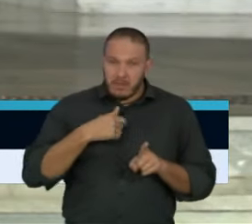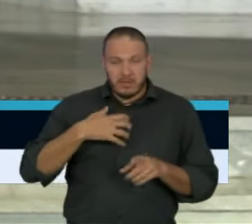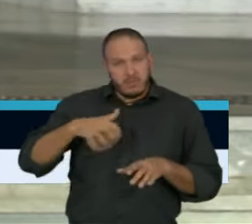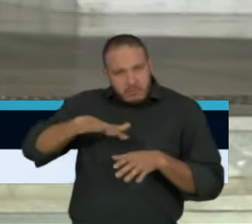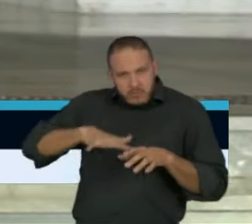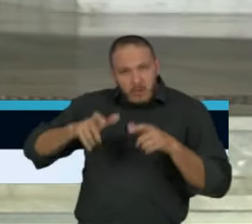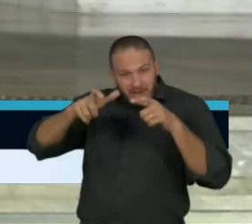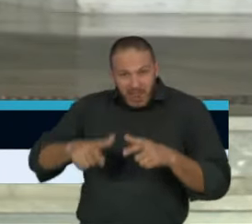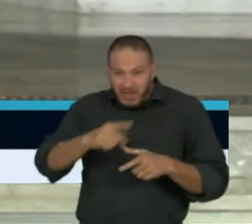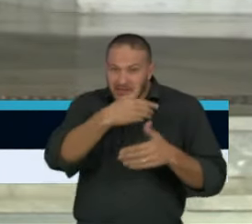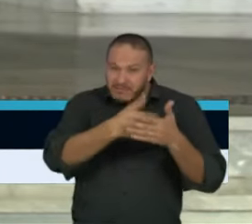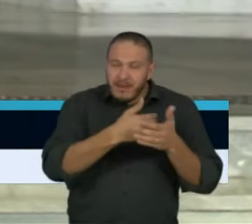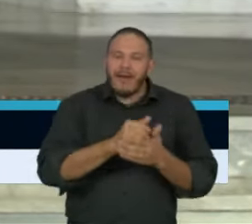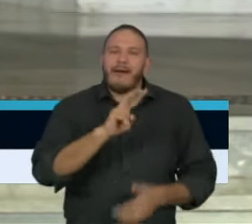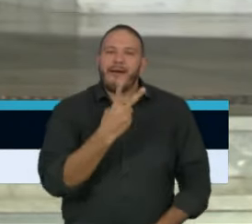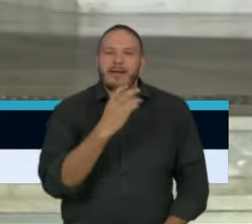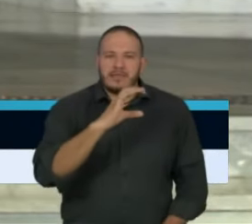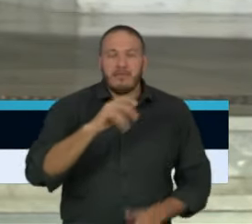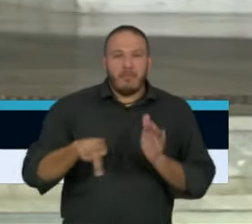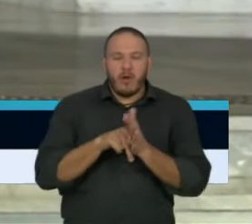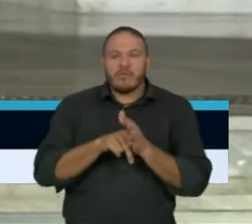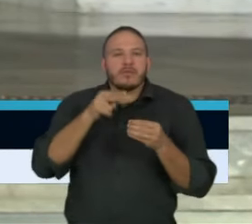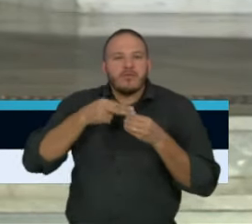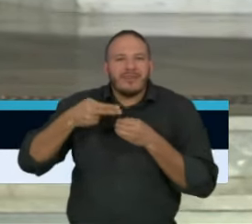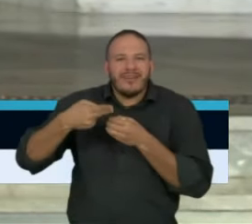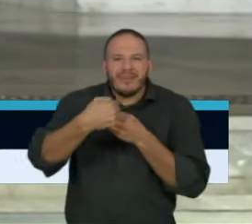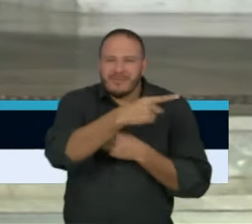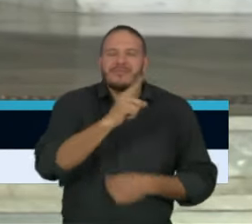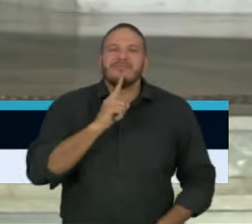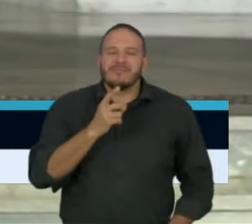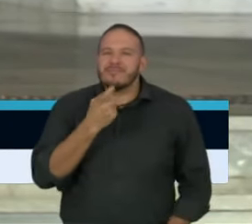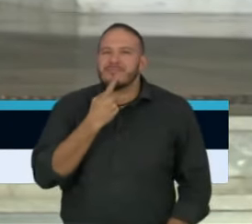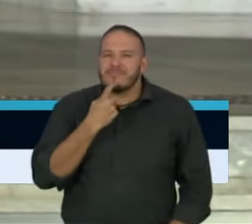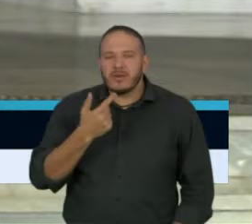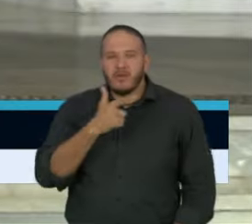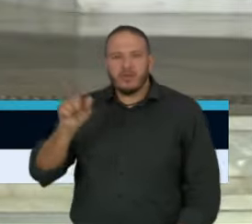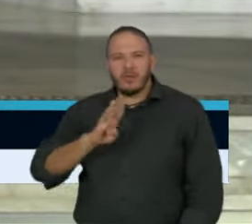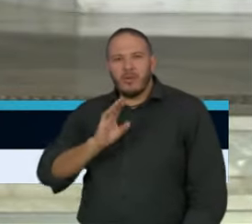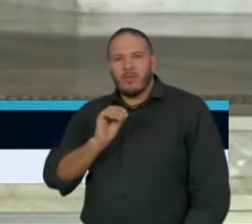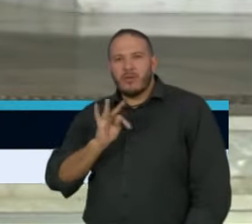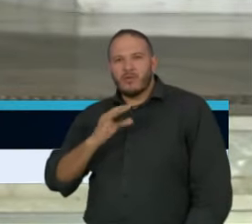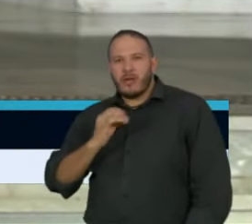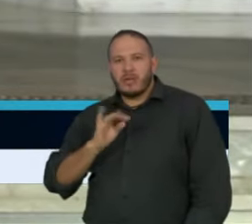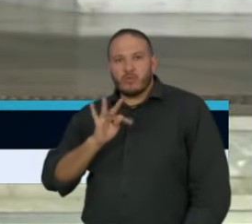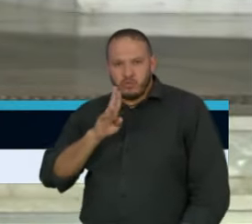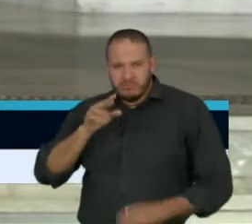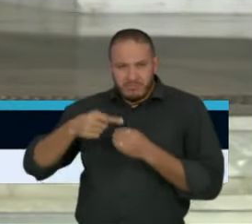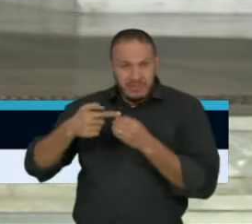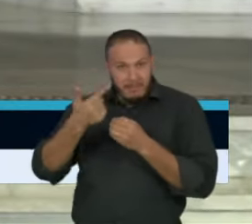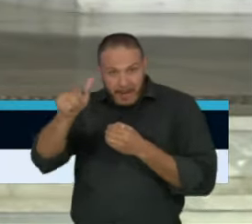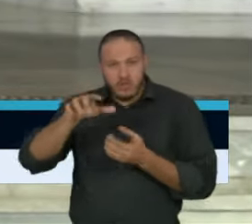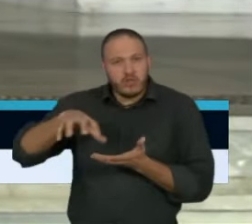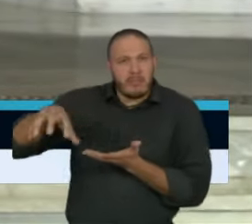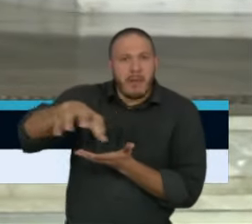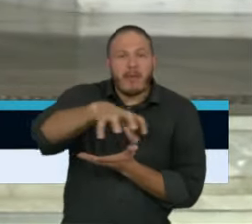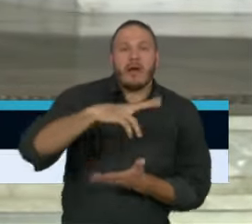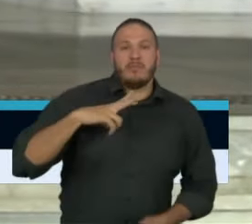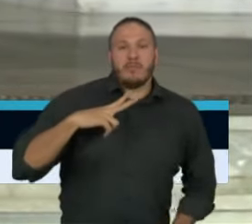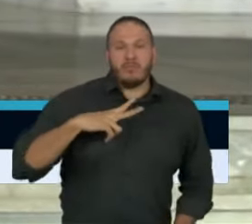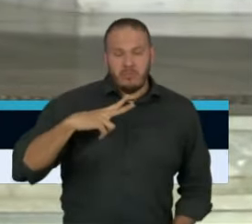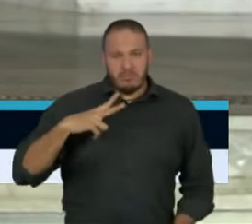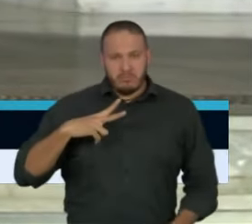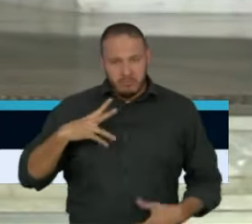Preto, do HC da Unicamp, do Hemocentro de Botucatu, mais os laboratórios privados. Até o momento,